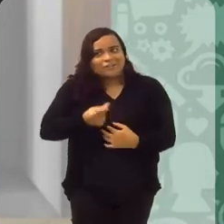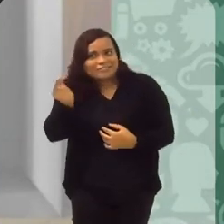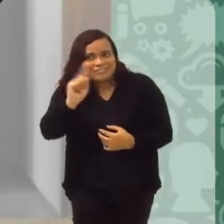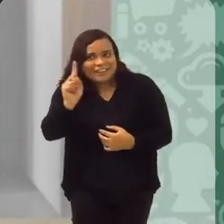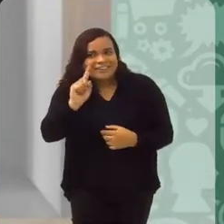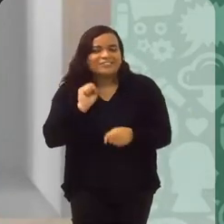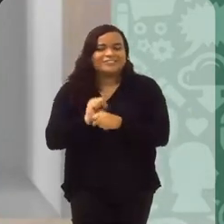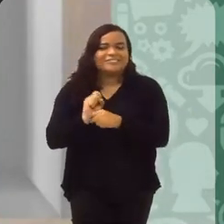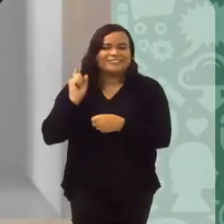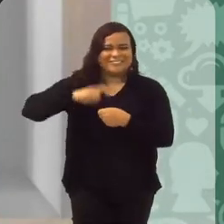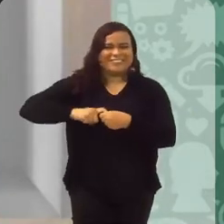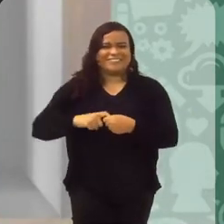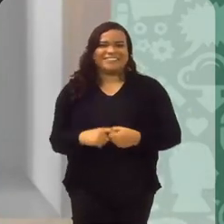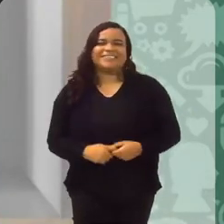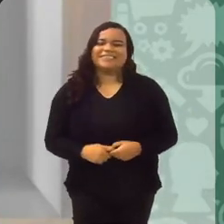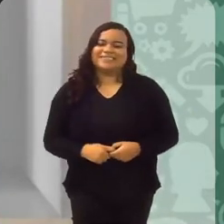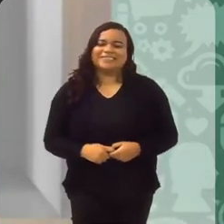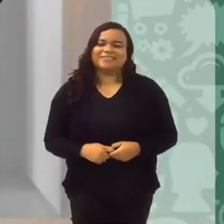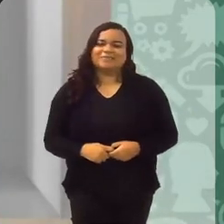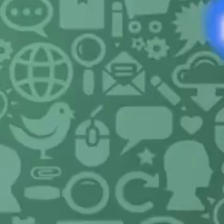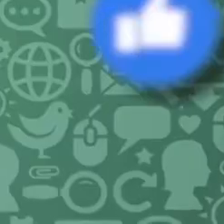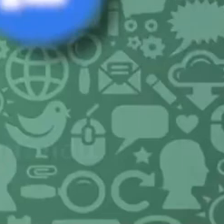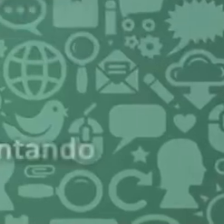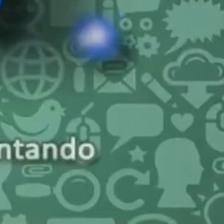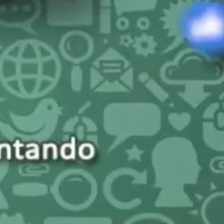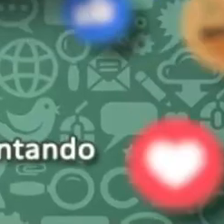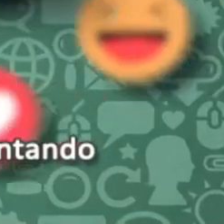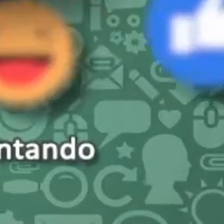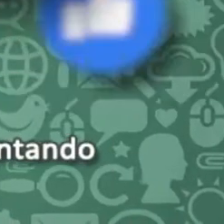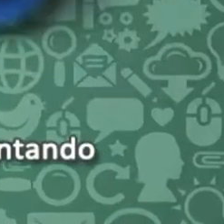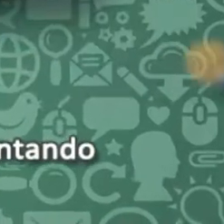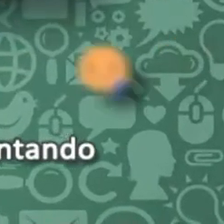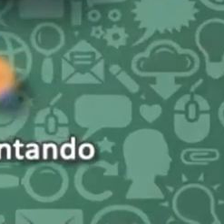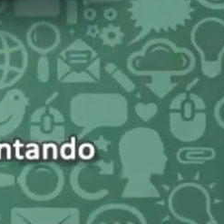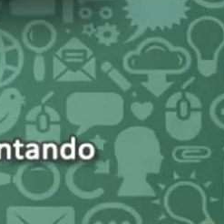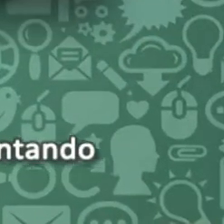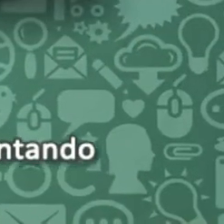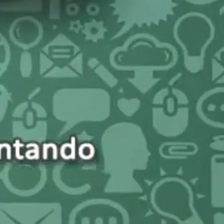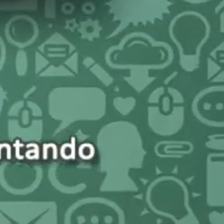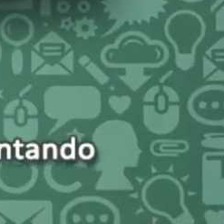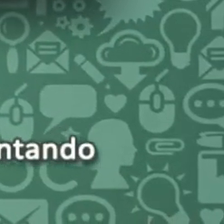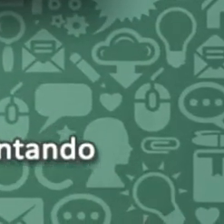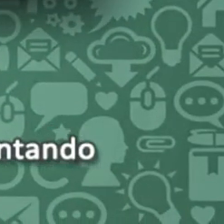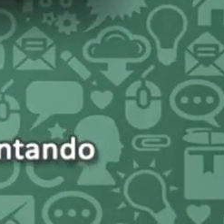vai para o intervalo. Não sai daí, a gente volta já já.